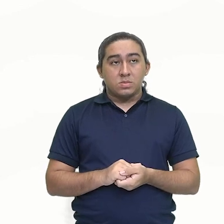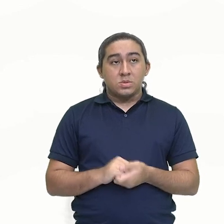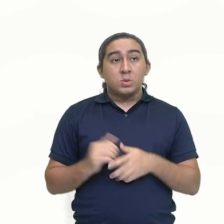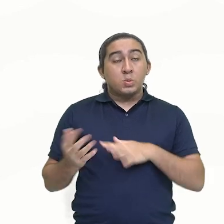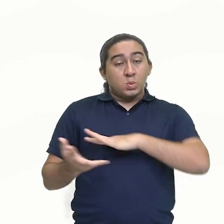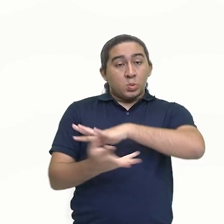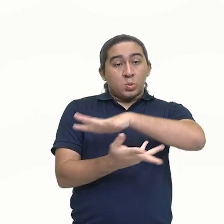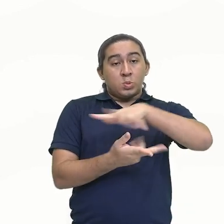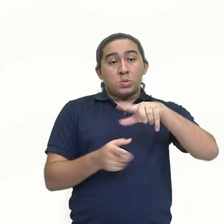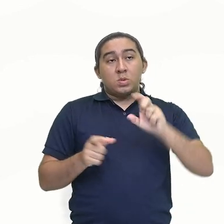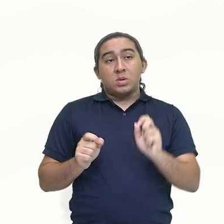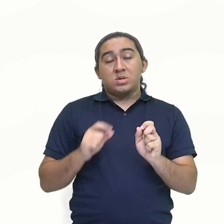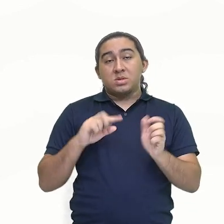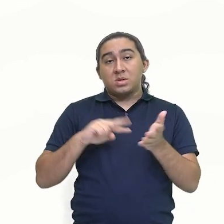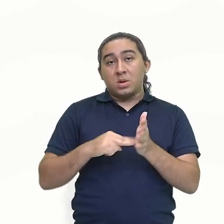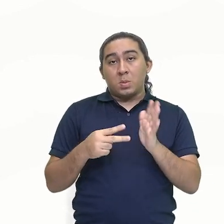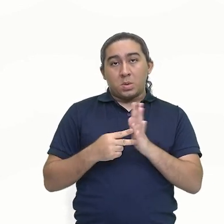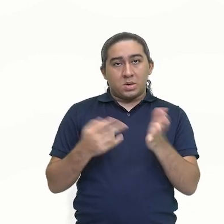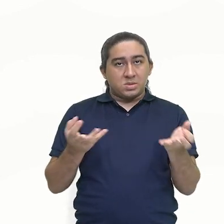né, quanto